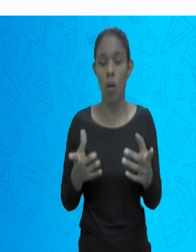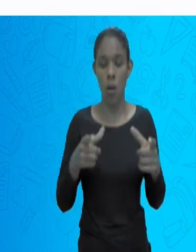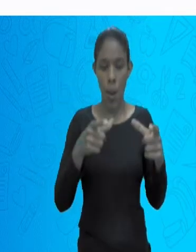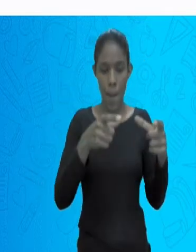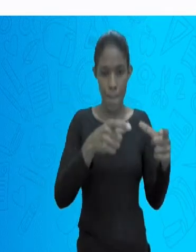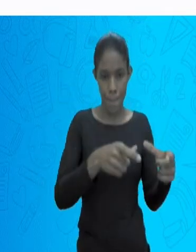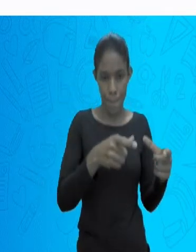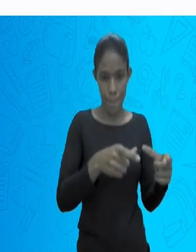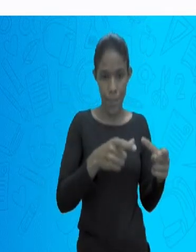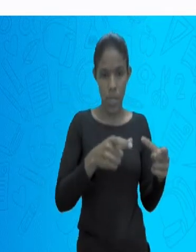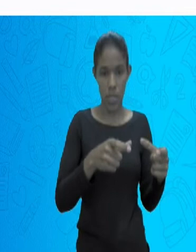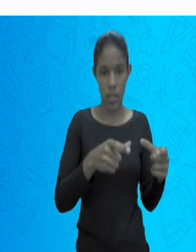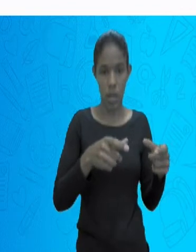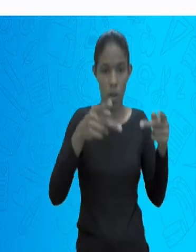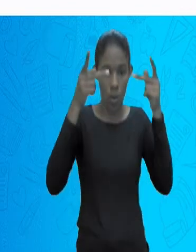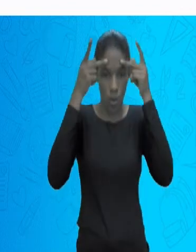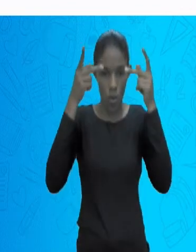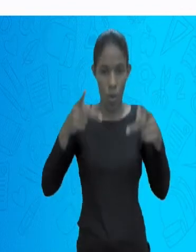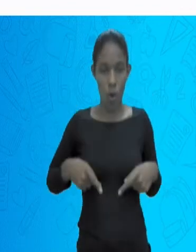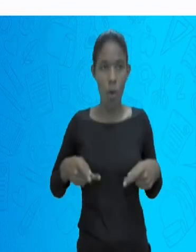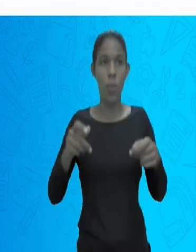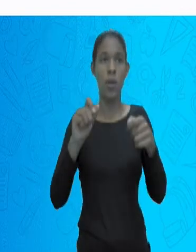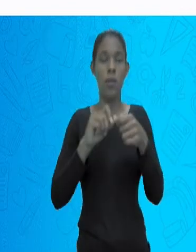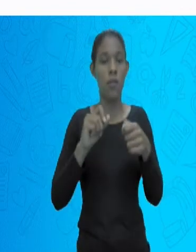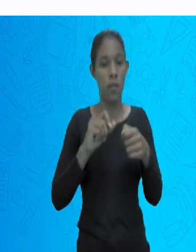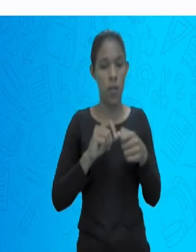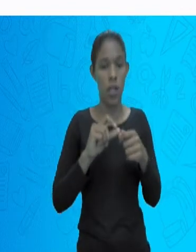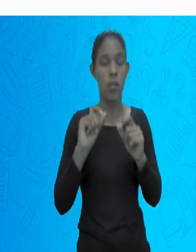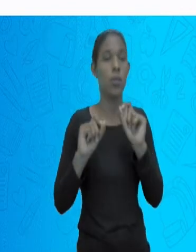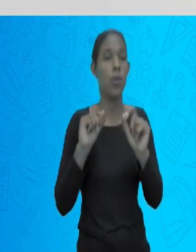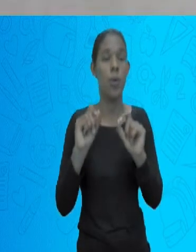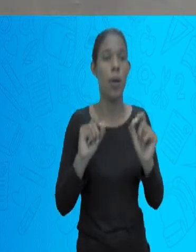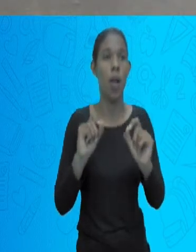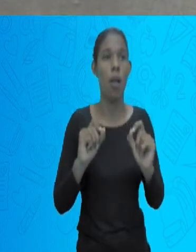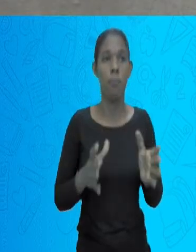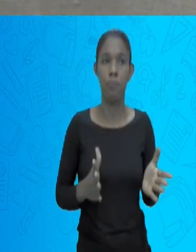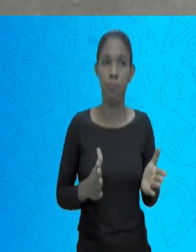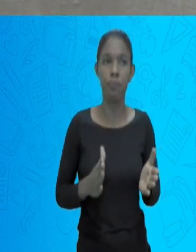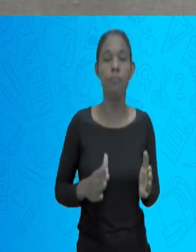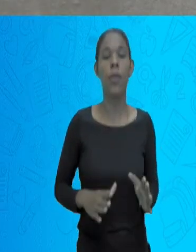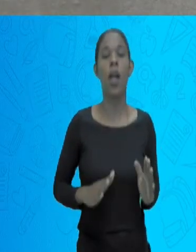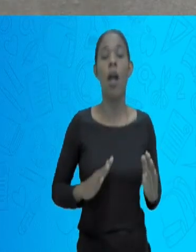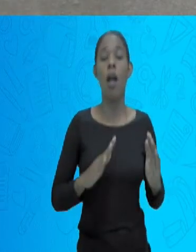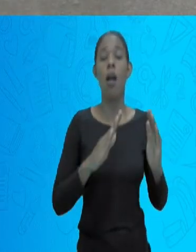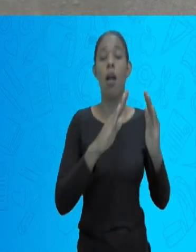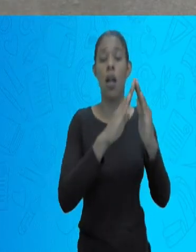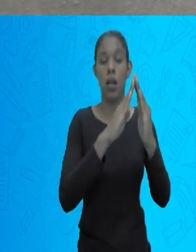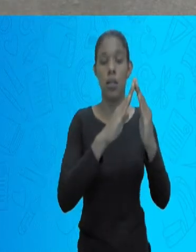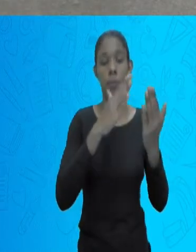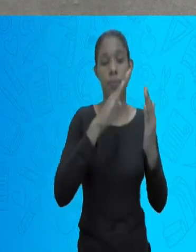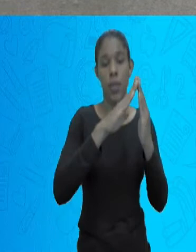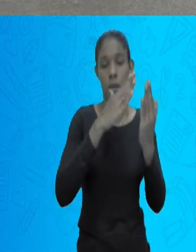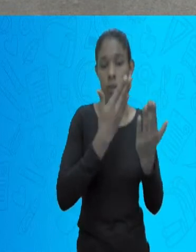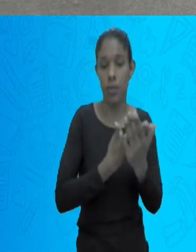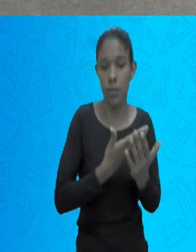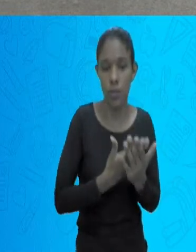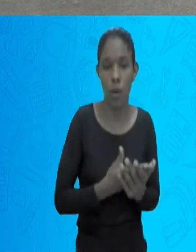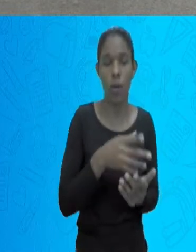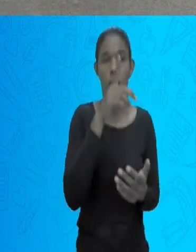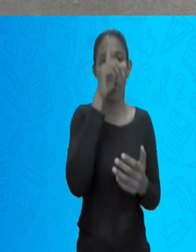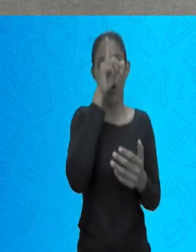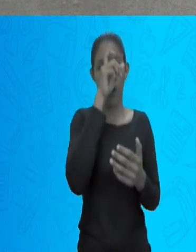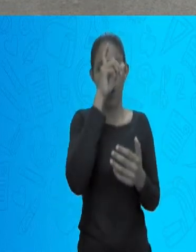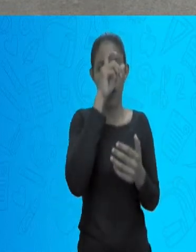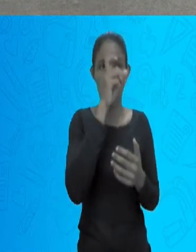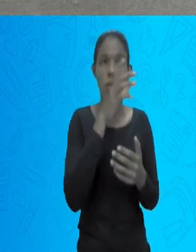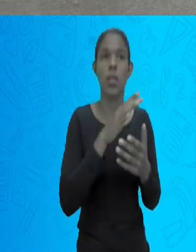escolas, prédios, hospitais, casas, dentre outras construções. Então, aqui sim, a gente pegou uma paisagem